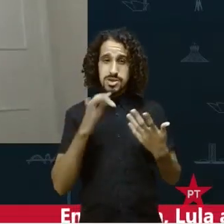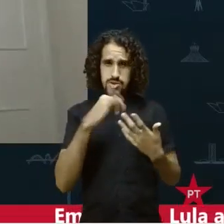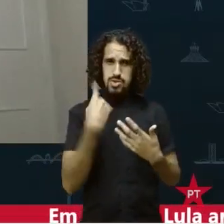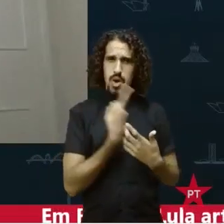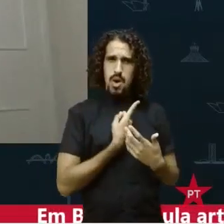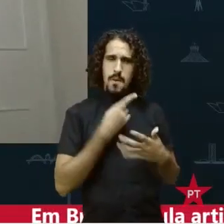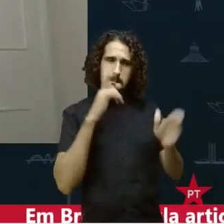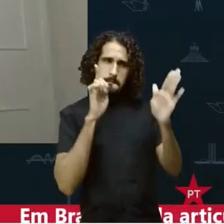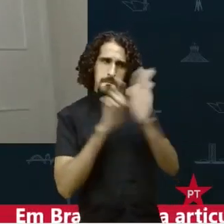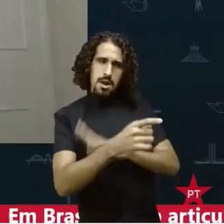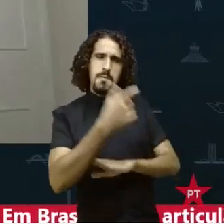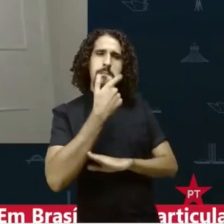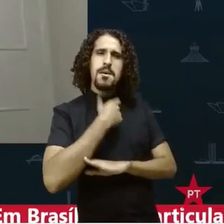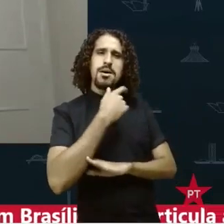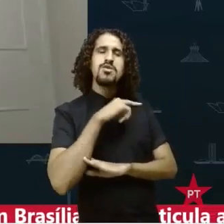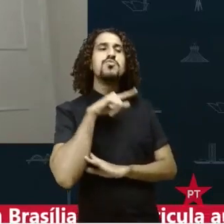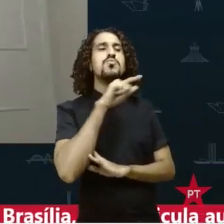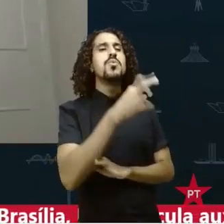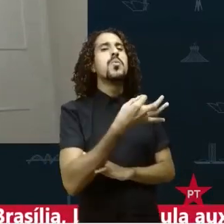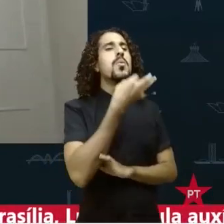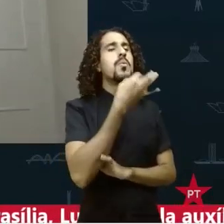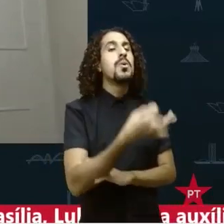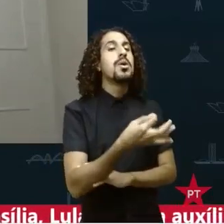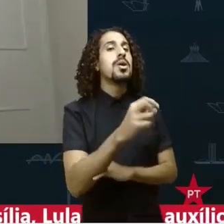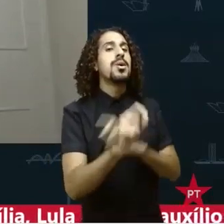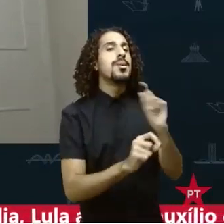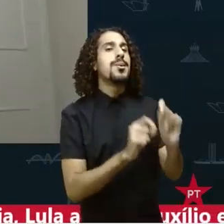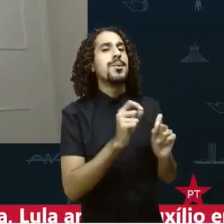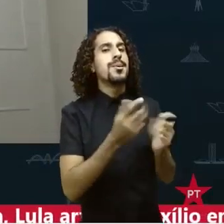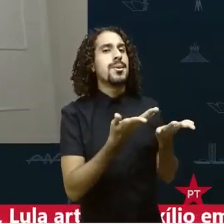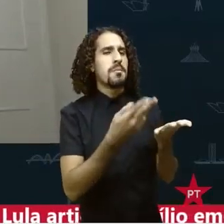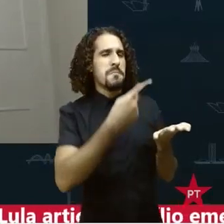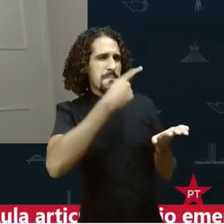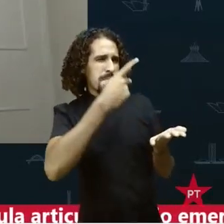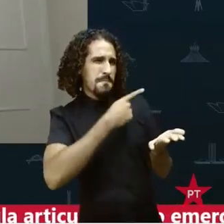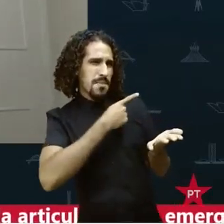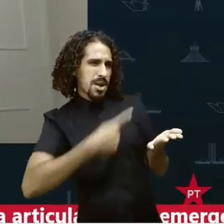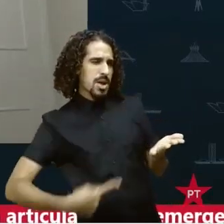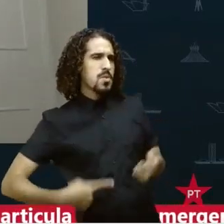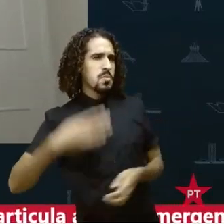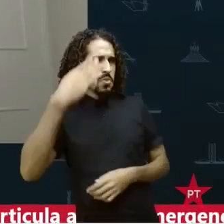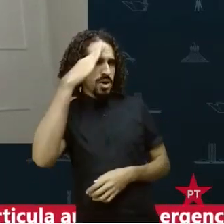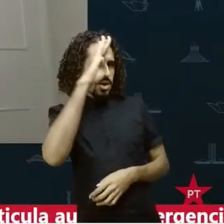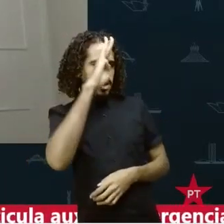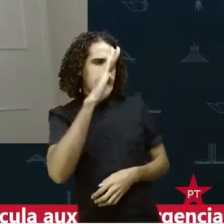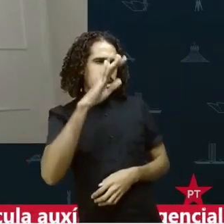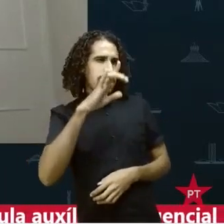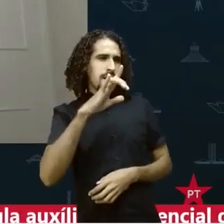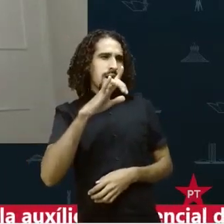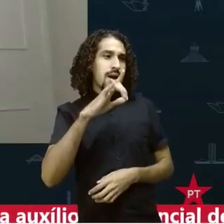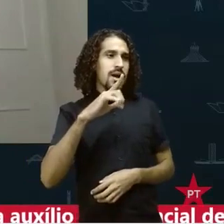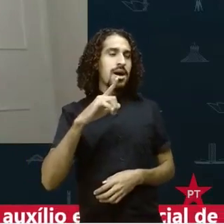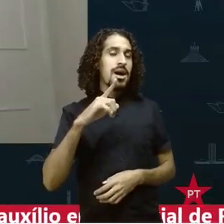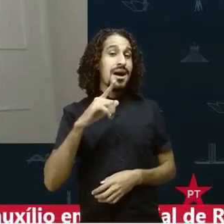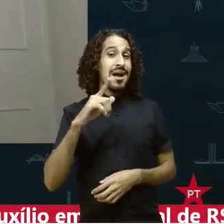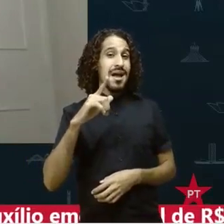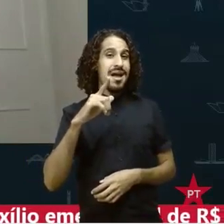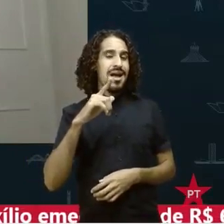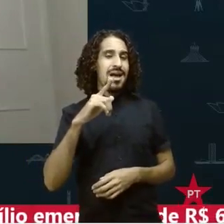perguntamos se ele achava que o presidente Bolsonaro teria adotado como